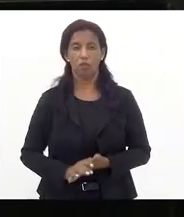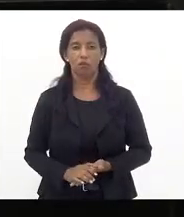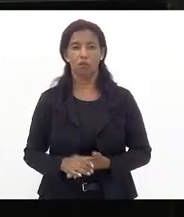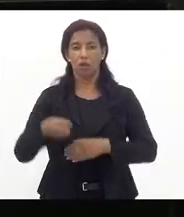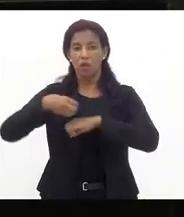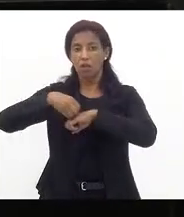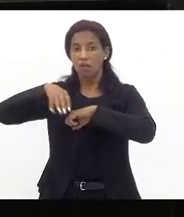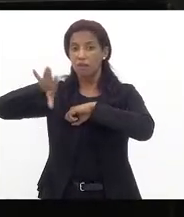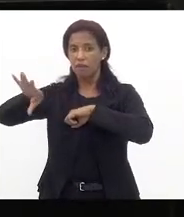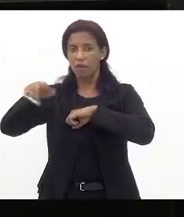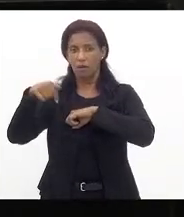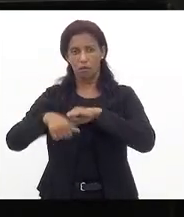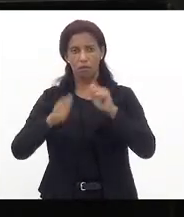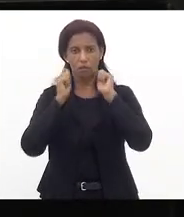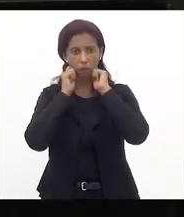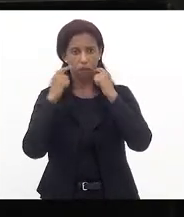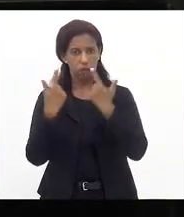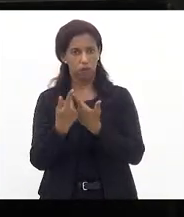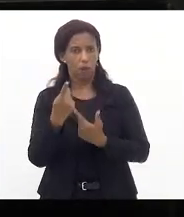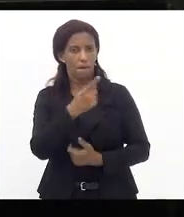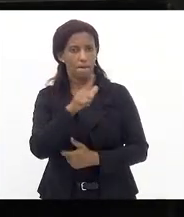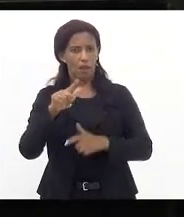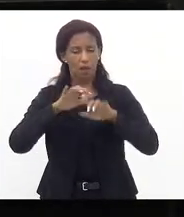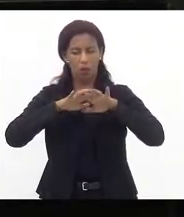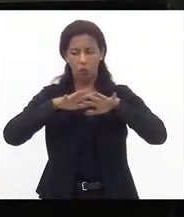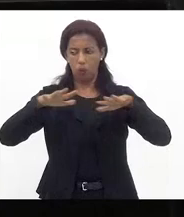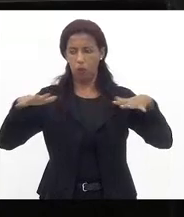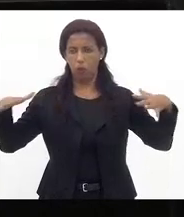envia para esta casa um projeto amplo,